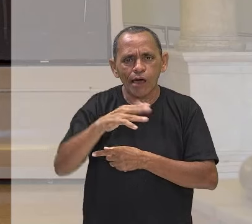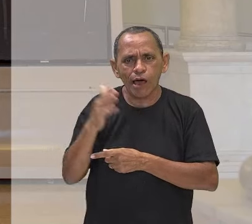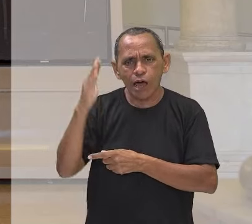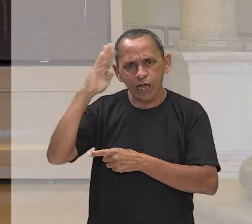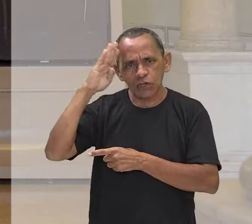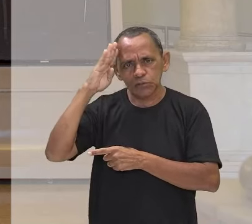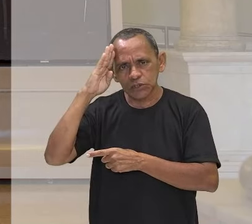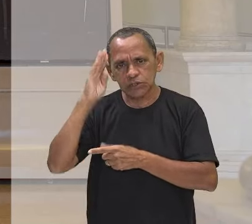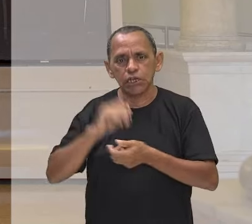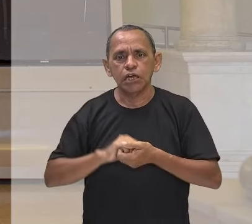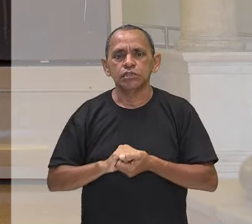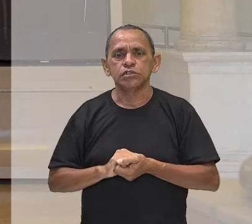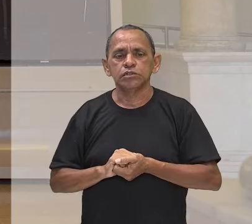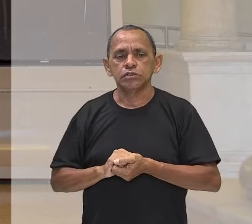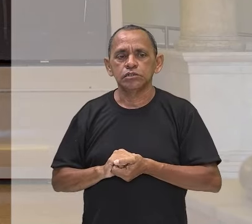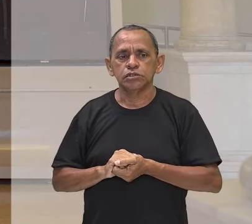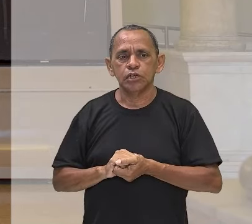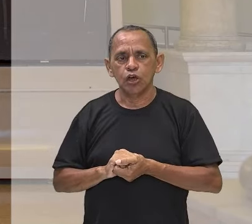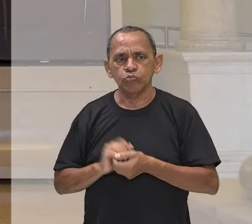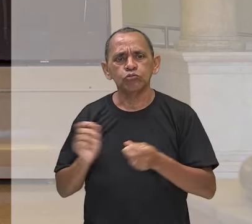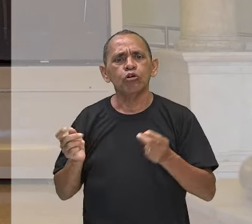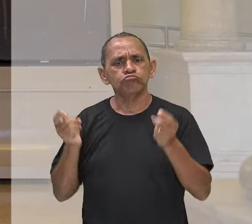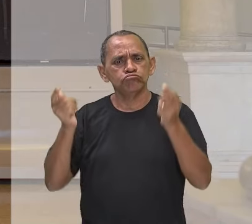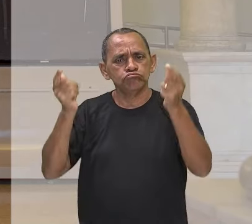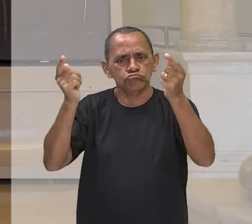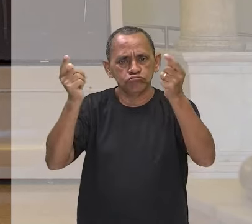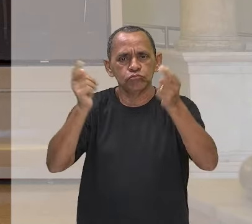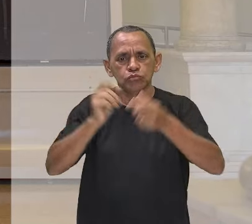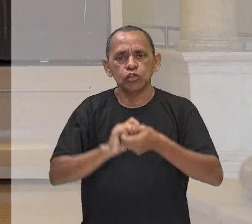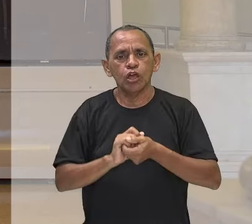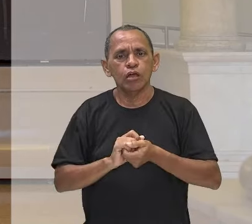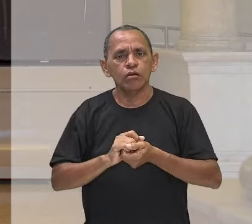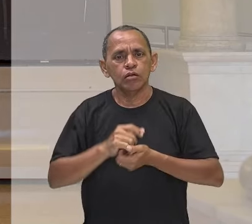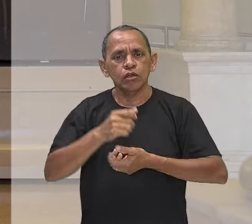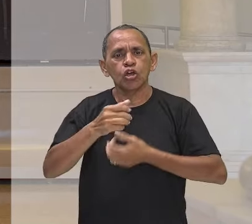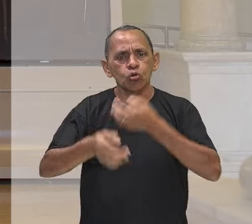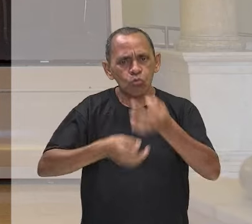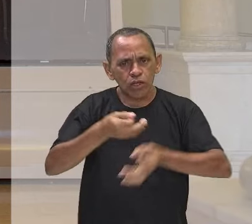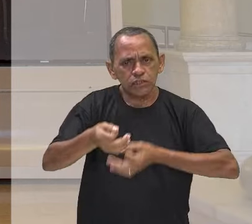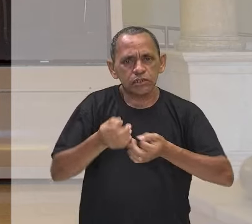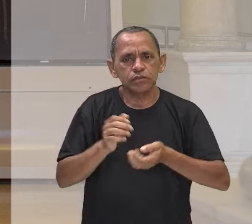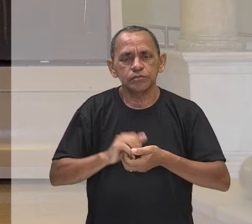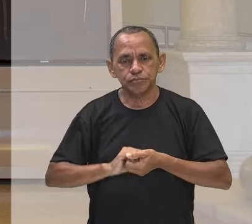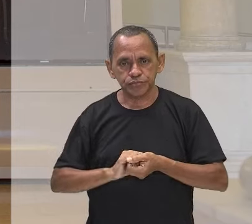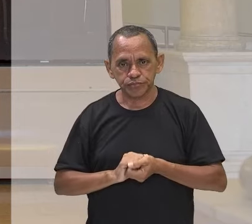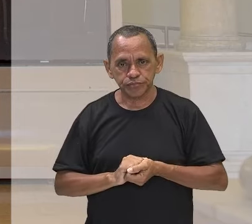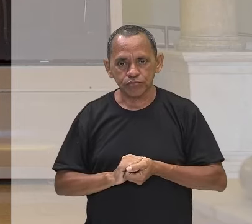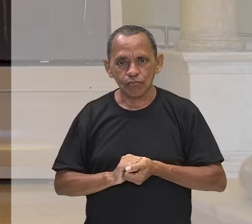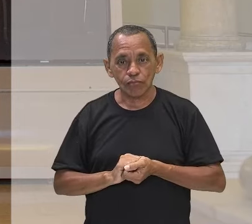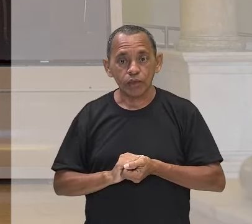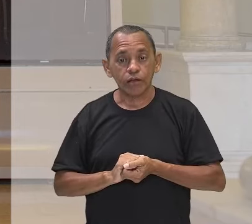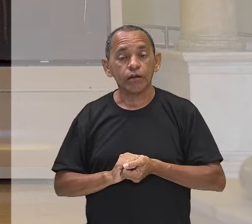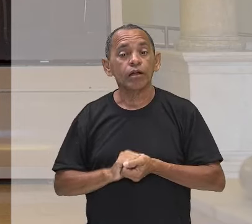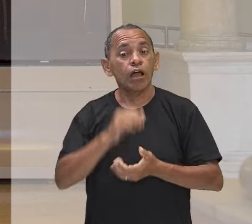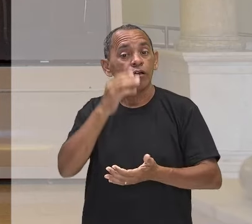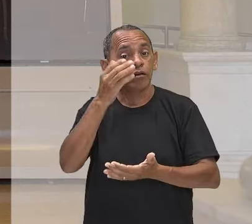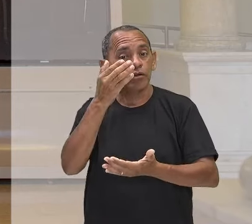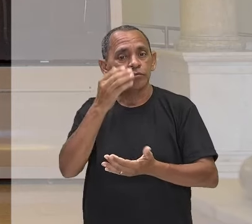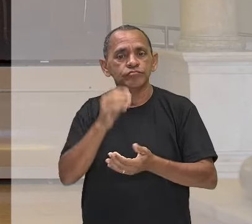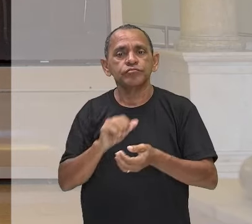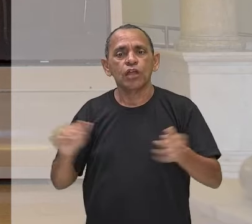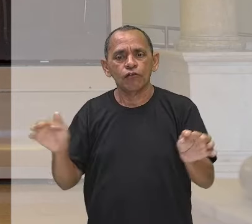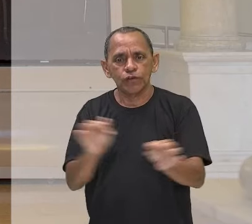urbanas começassem a questionar o poder imperial. Bom, ao final da Guerra do Paraguai foi decretada a abolição